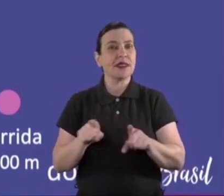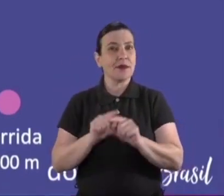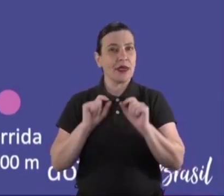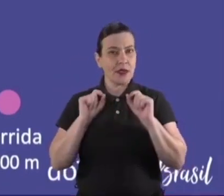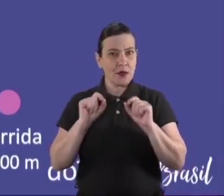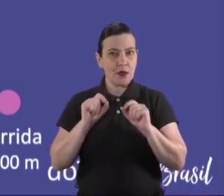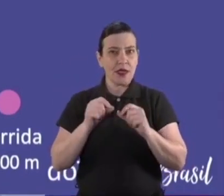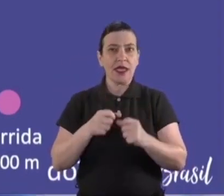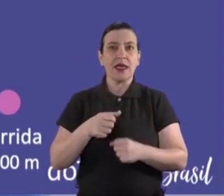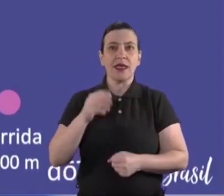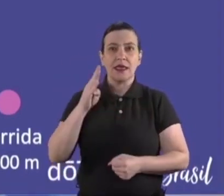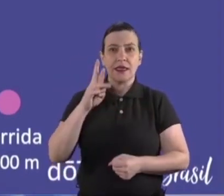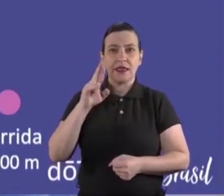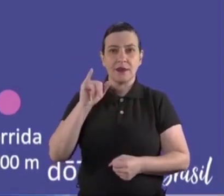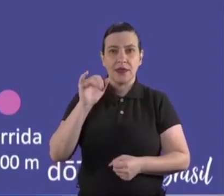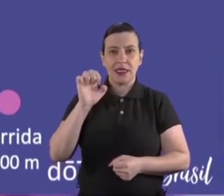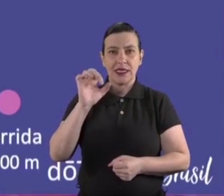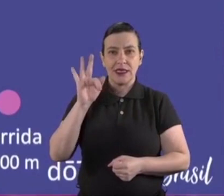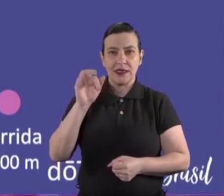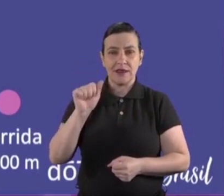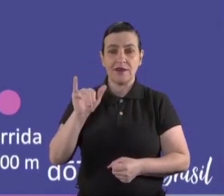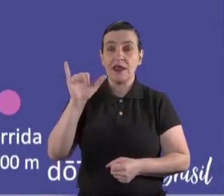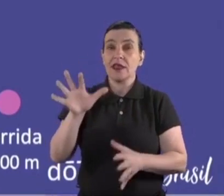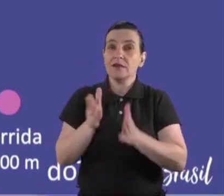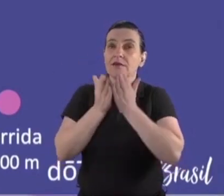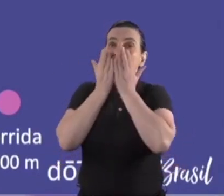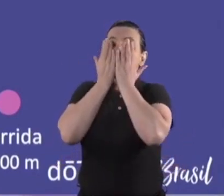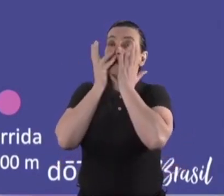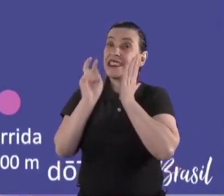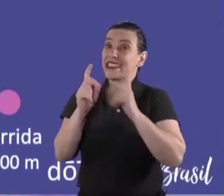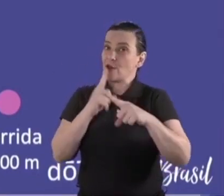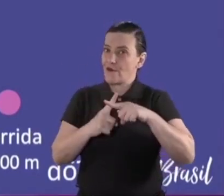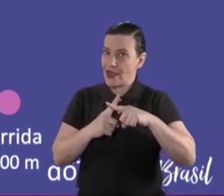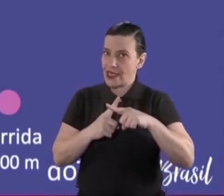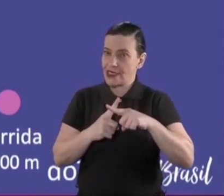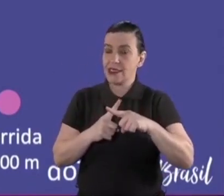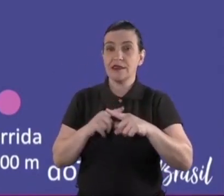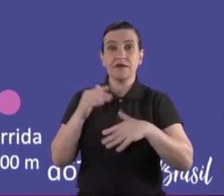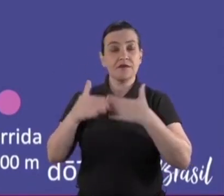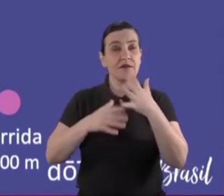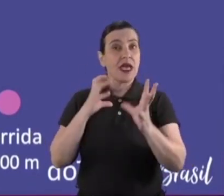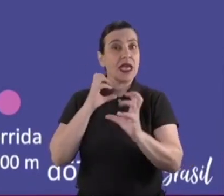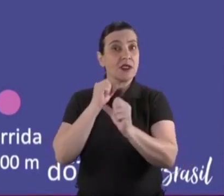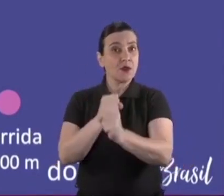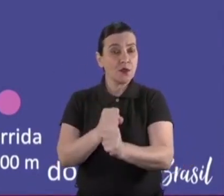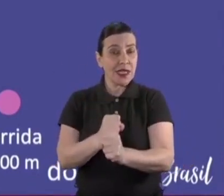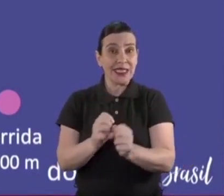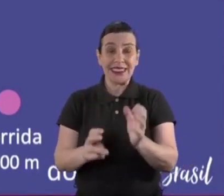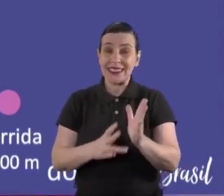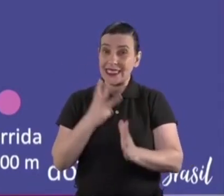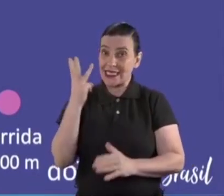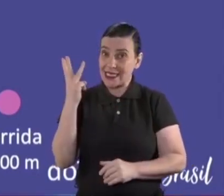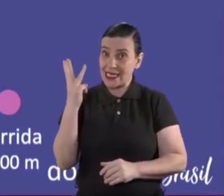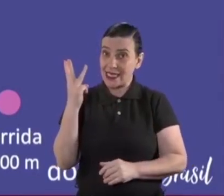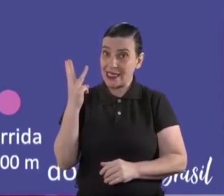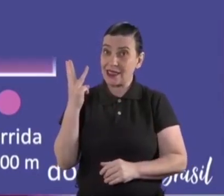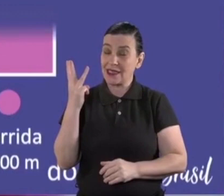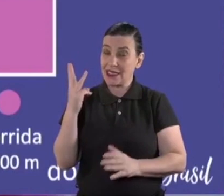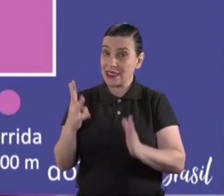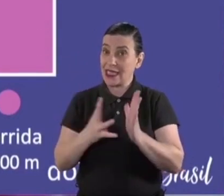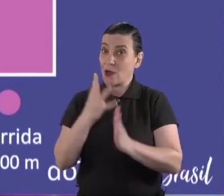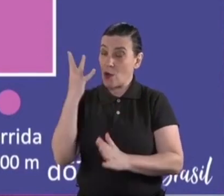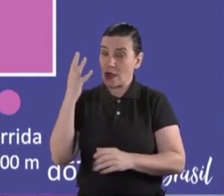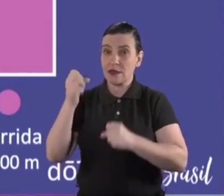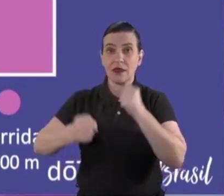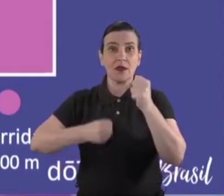o mix brief e ele inalou 5 vezes profundamente. E nós vemos que o resultado da terceira e da